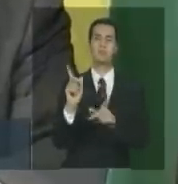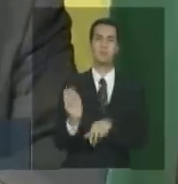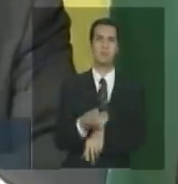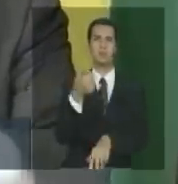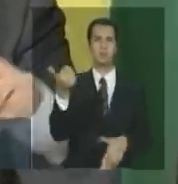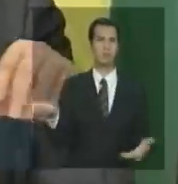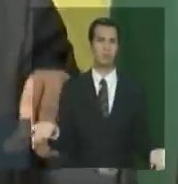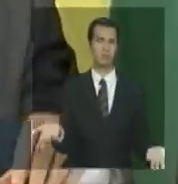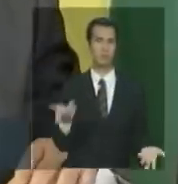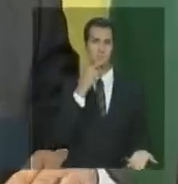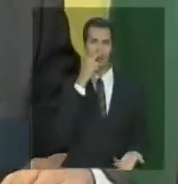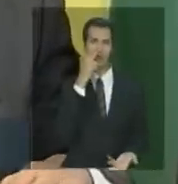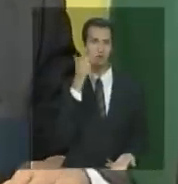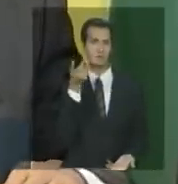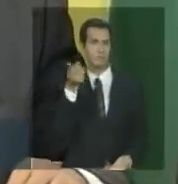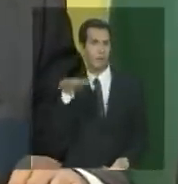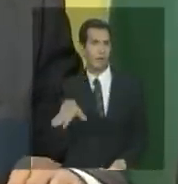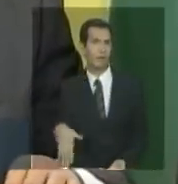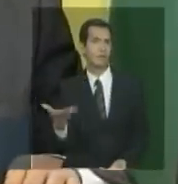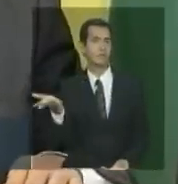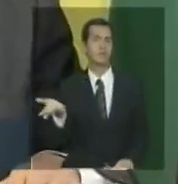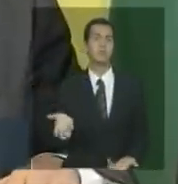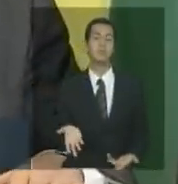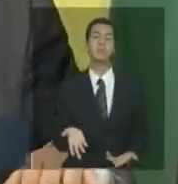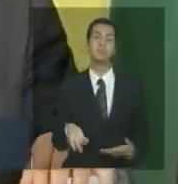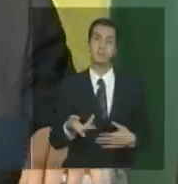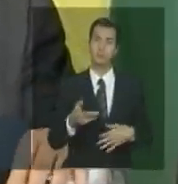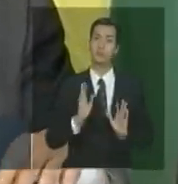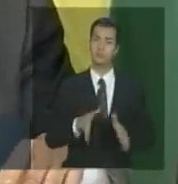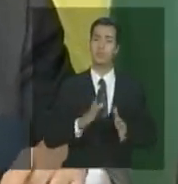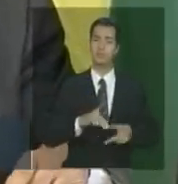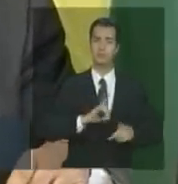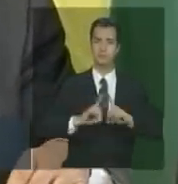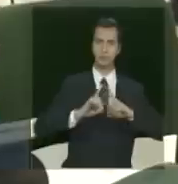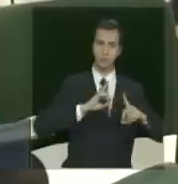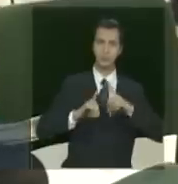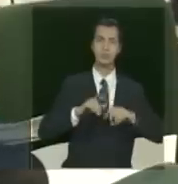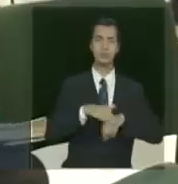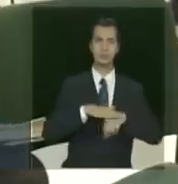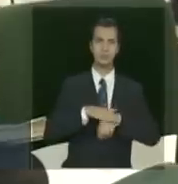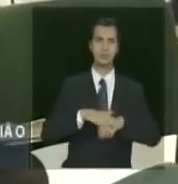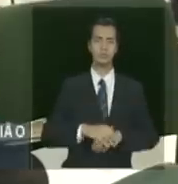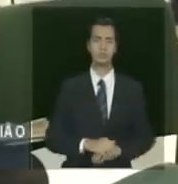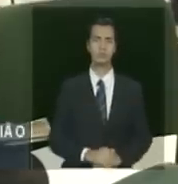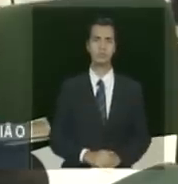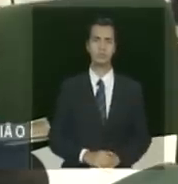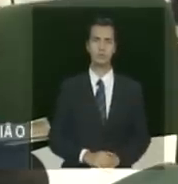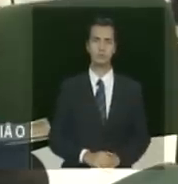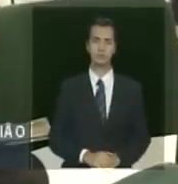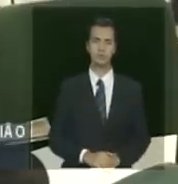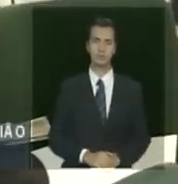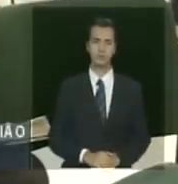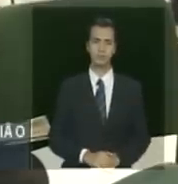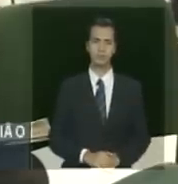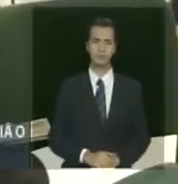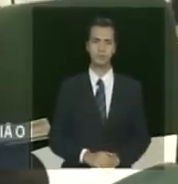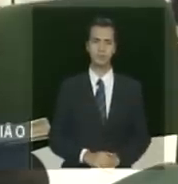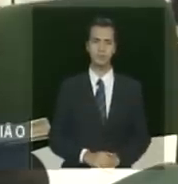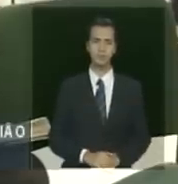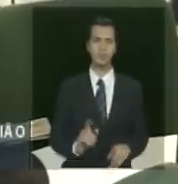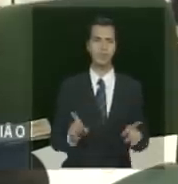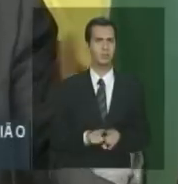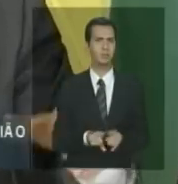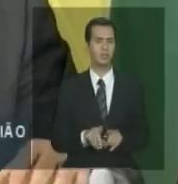que está todo mundo desesperado. Então, isso também foi colocado. E foram colocadas